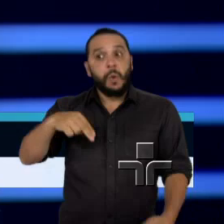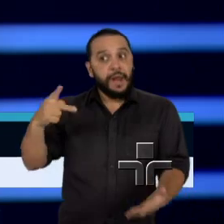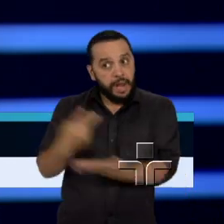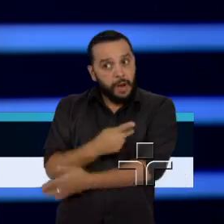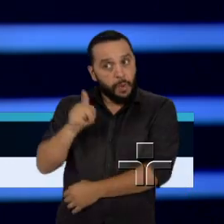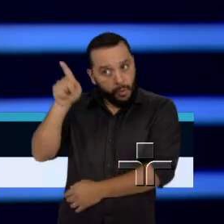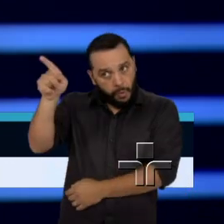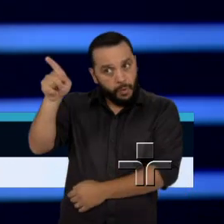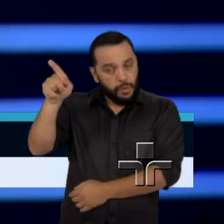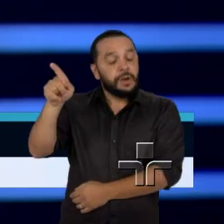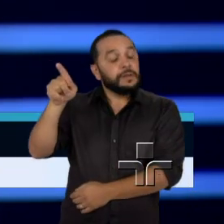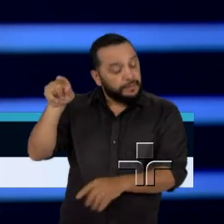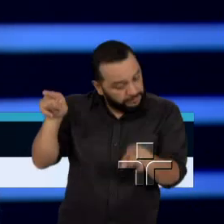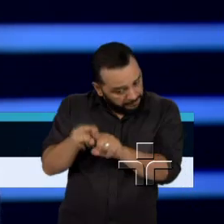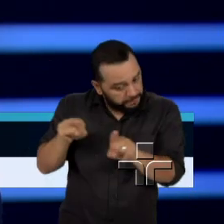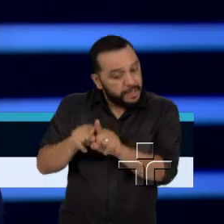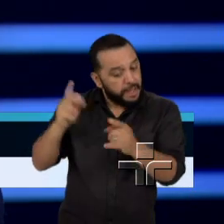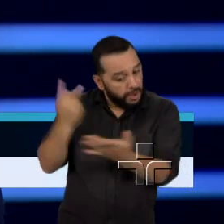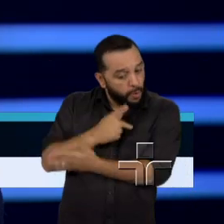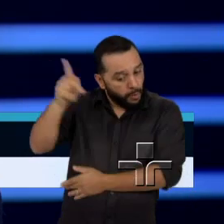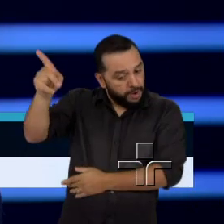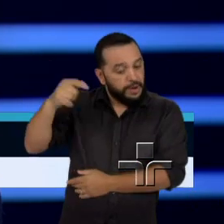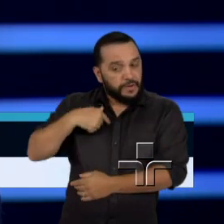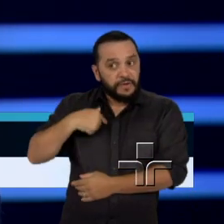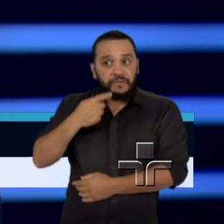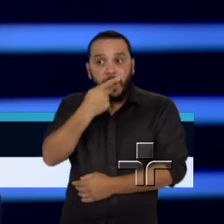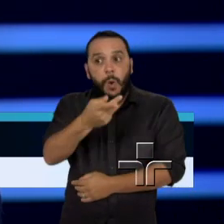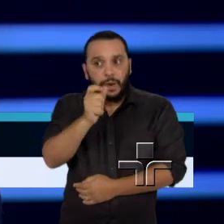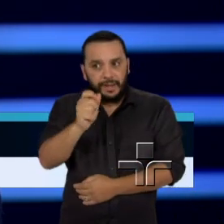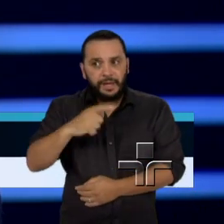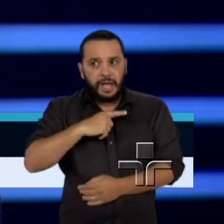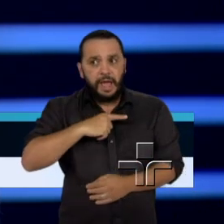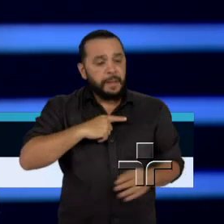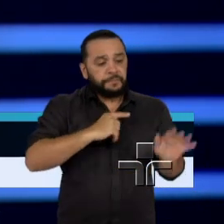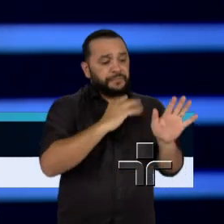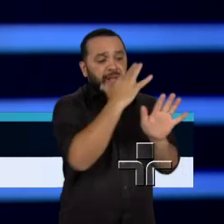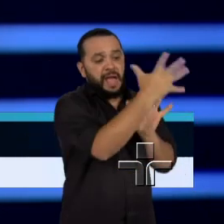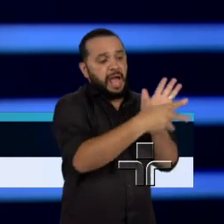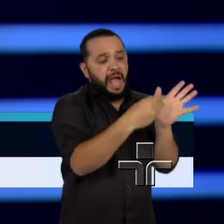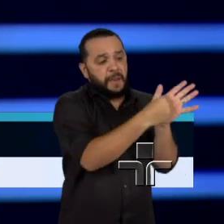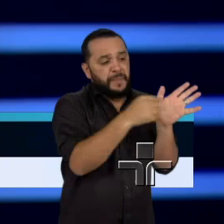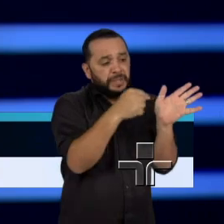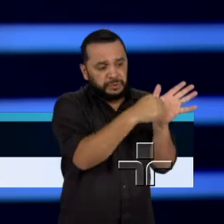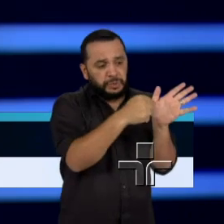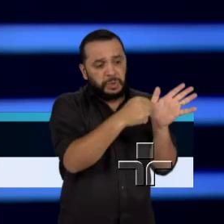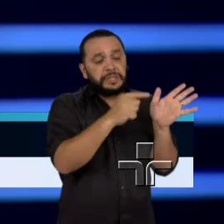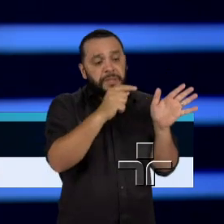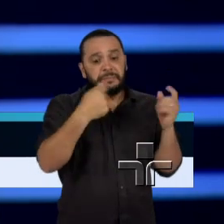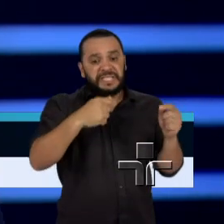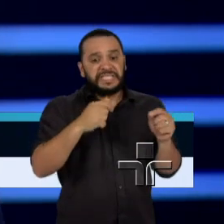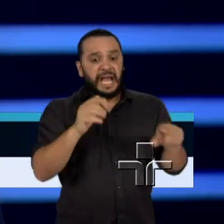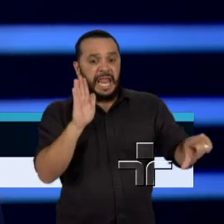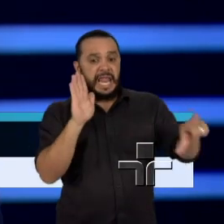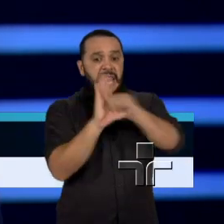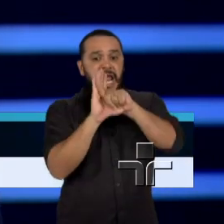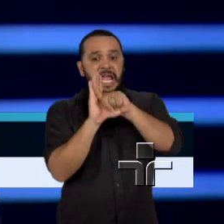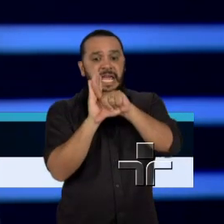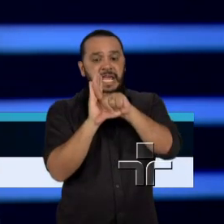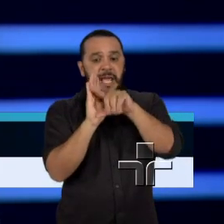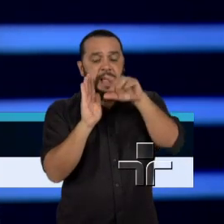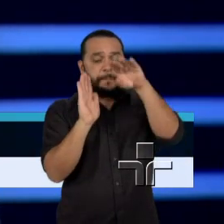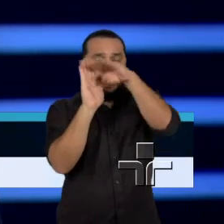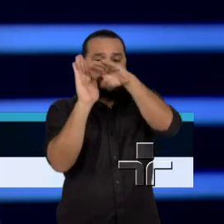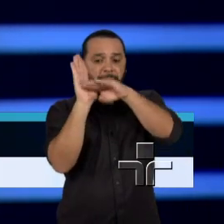questão complicadíssima no campo internacional, de que a Amazônia deveria, de alguma maneira, responder a um estatuto internacional. Tá certo? Não